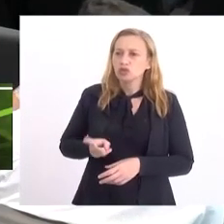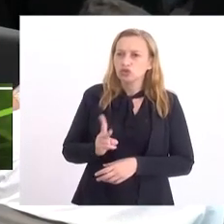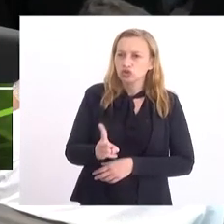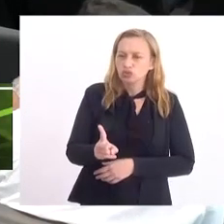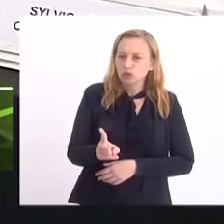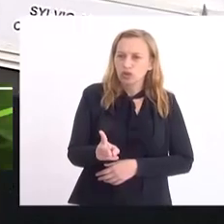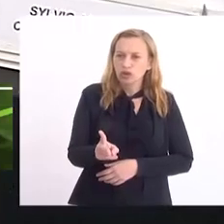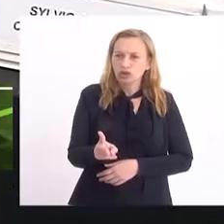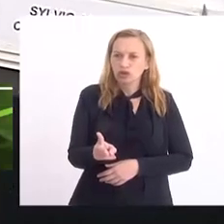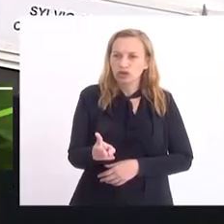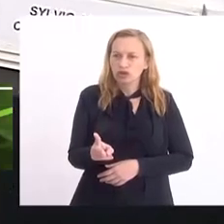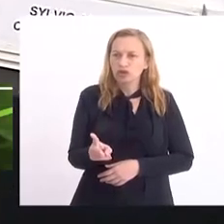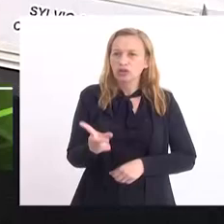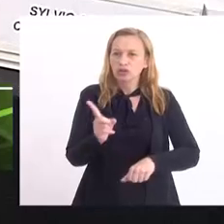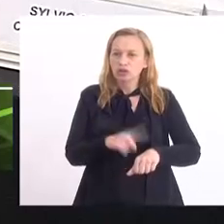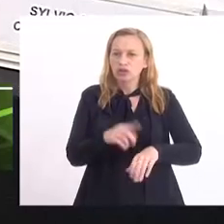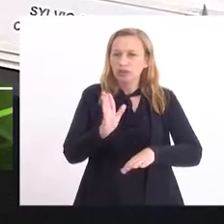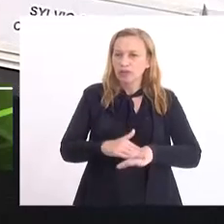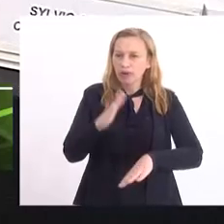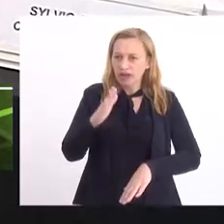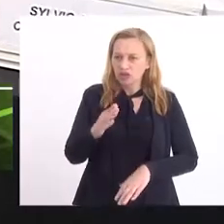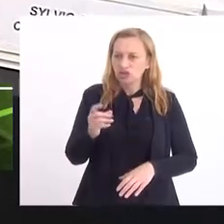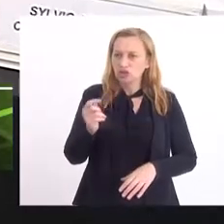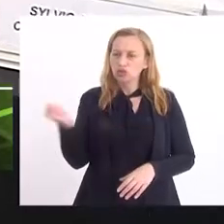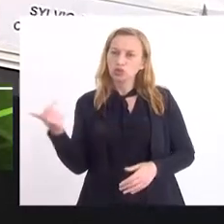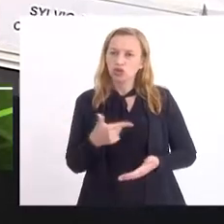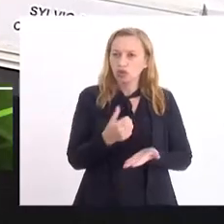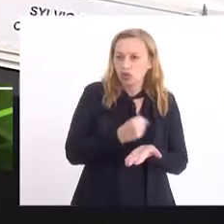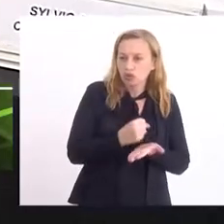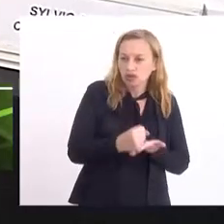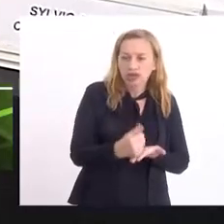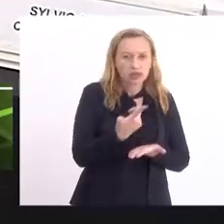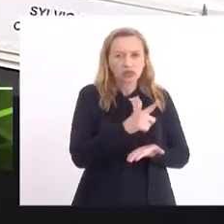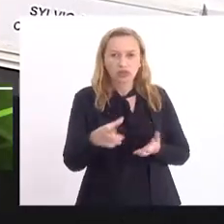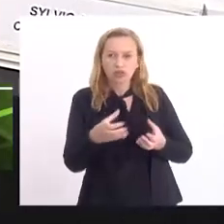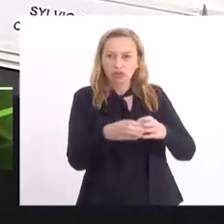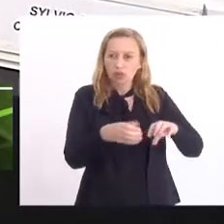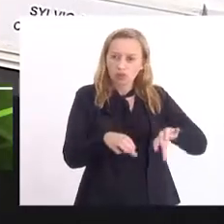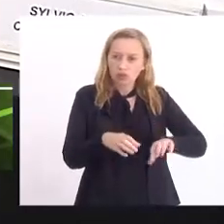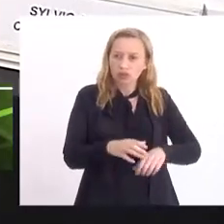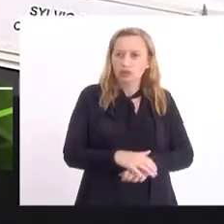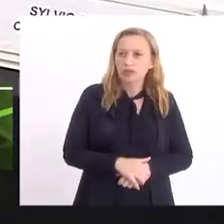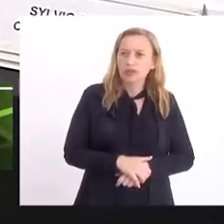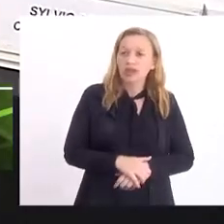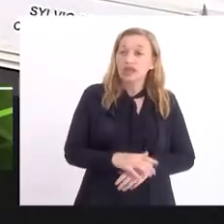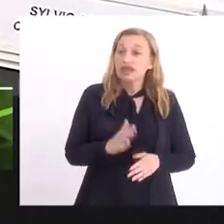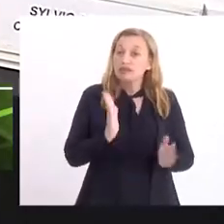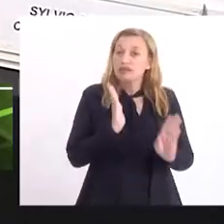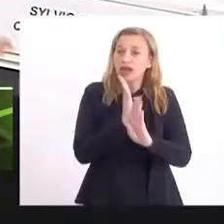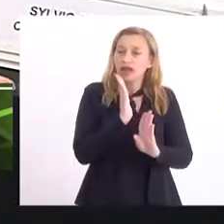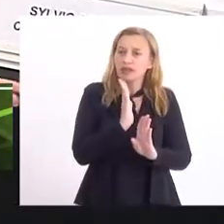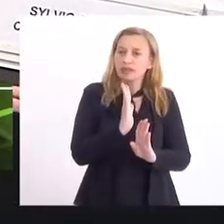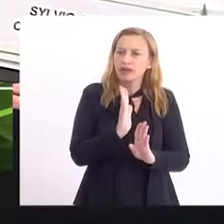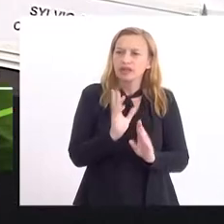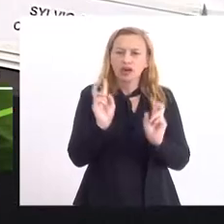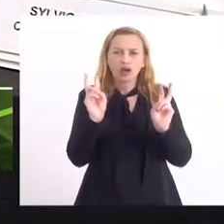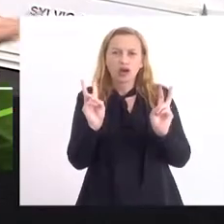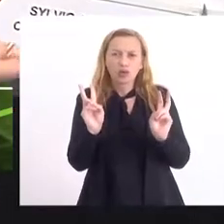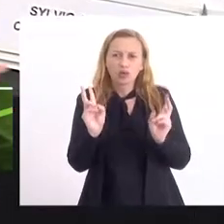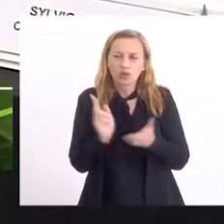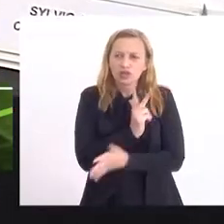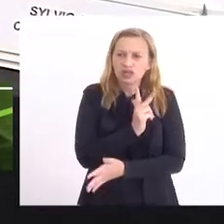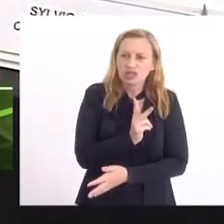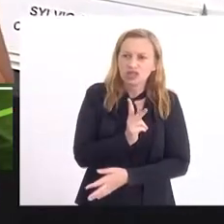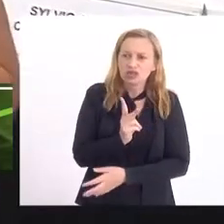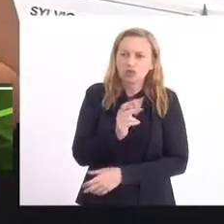permanecemos durante um tempo a mais do que o contrato, porque não teve concurso e tudo mais. De repente, houve uma situação no Rio de Janeiro que a